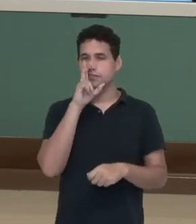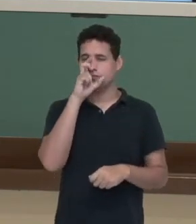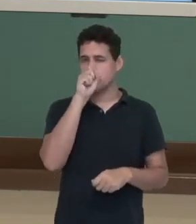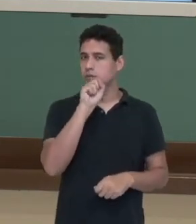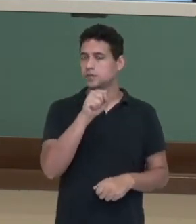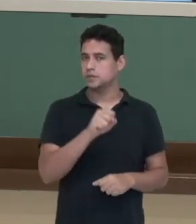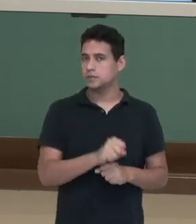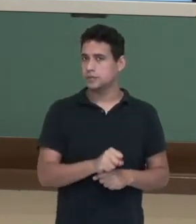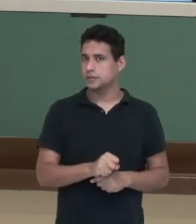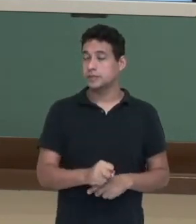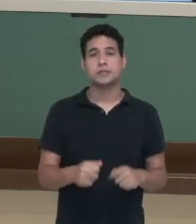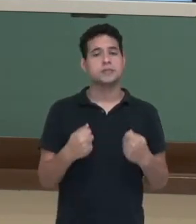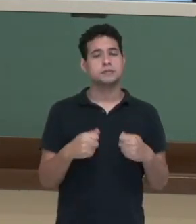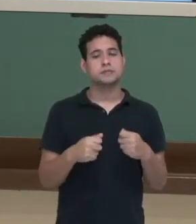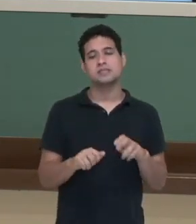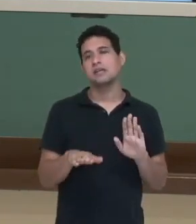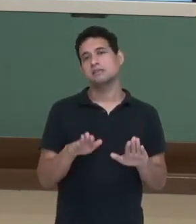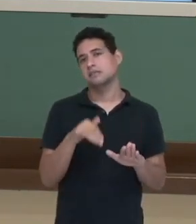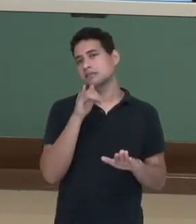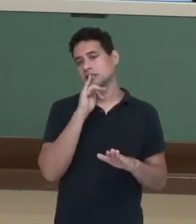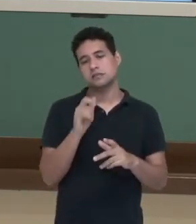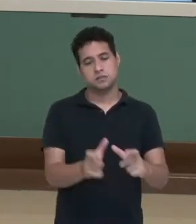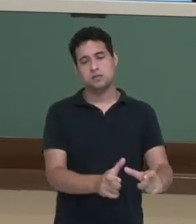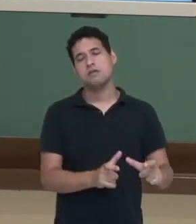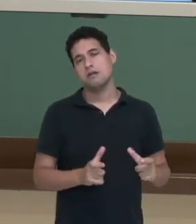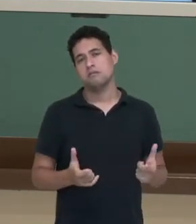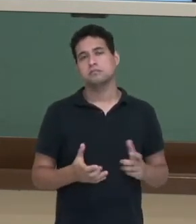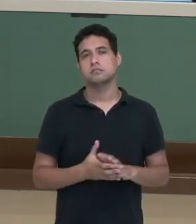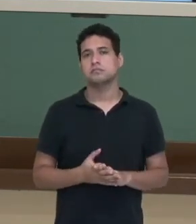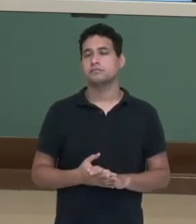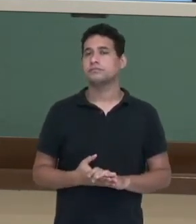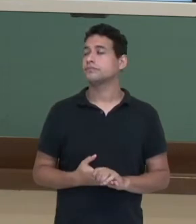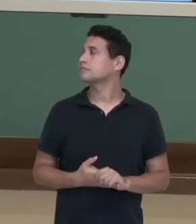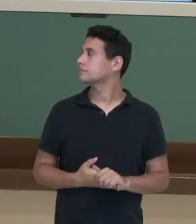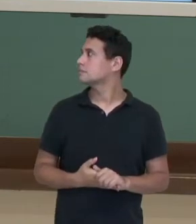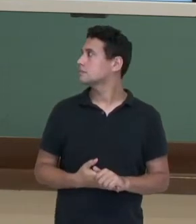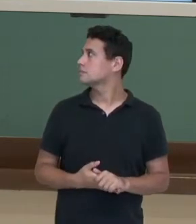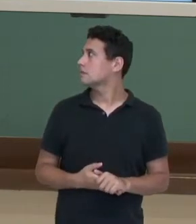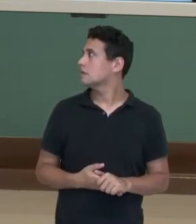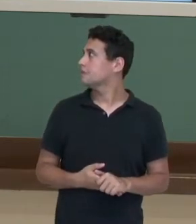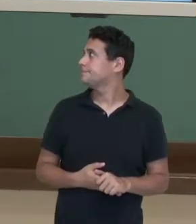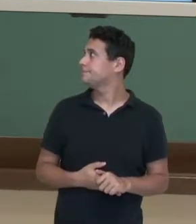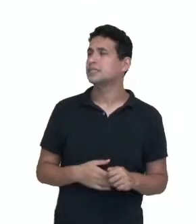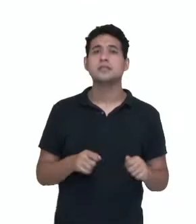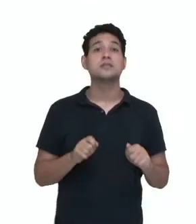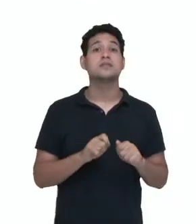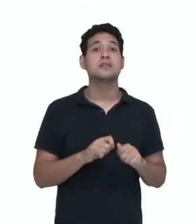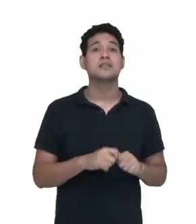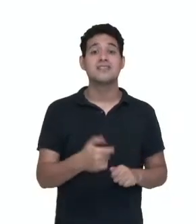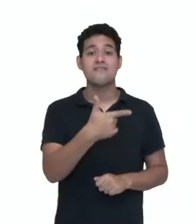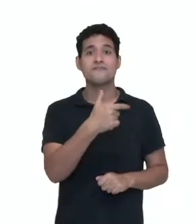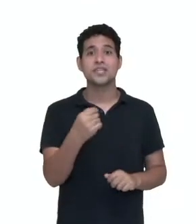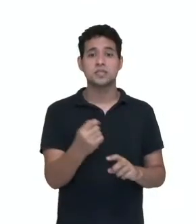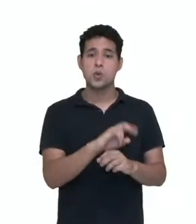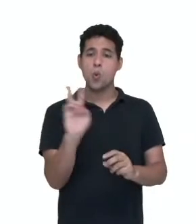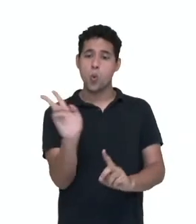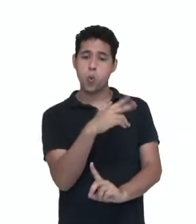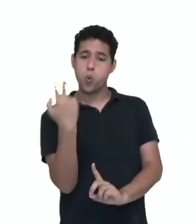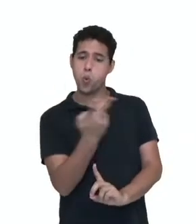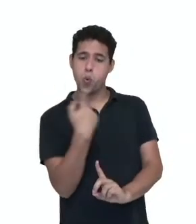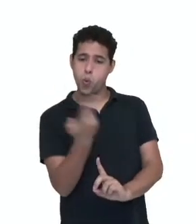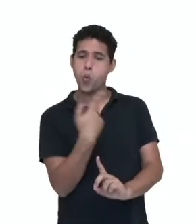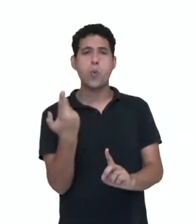ele precisa, geralmente nesses locais, ok? Se forma mais de 20 tifones em el Pacífico